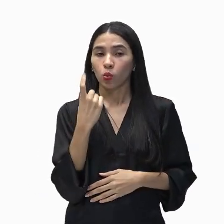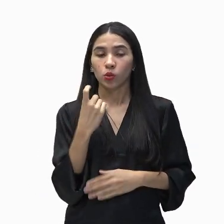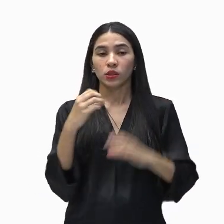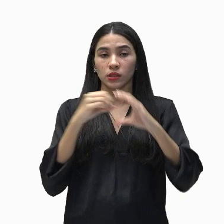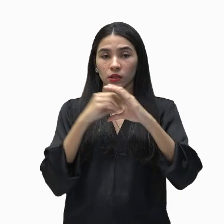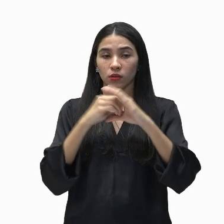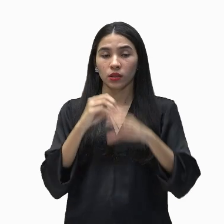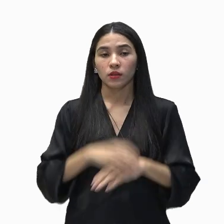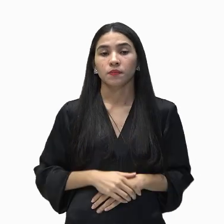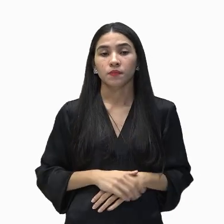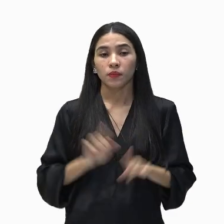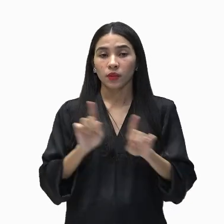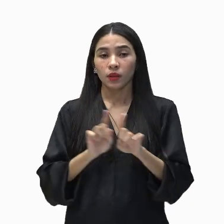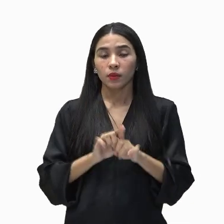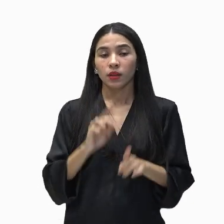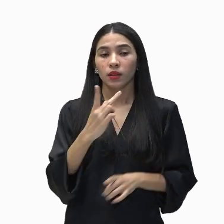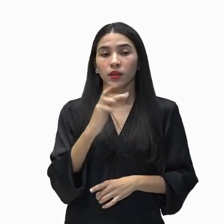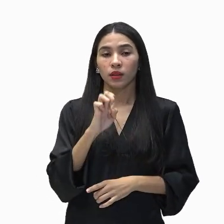heterótrofas,